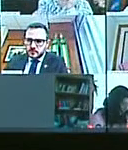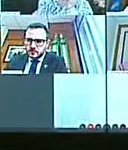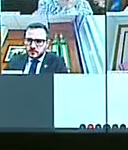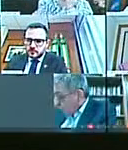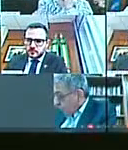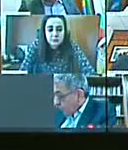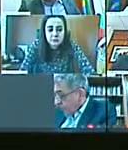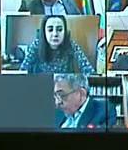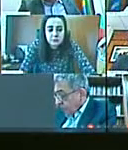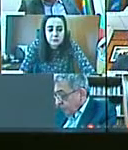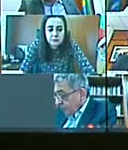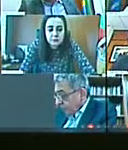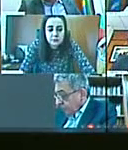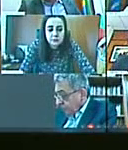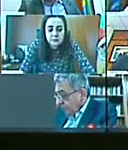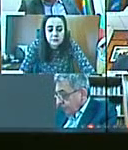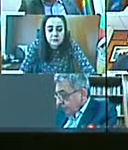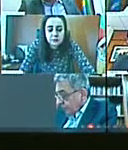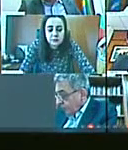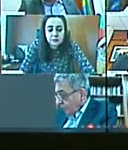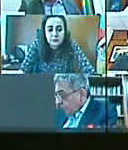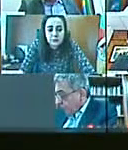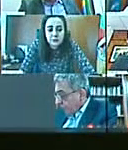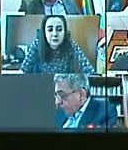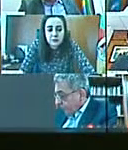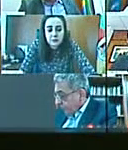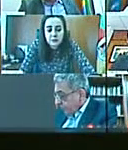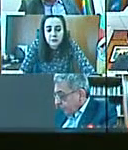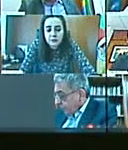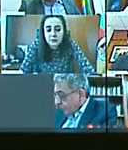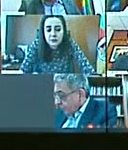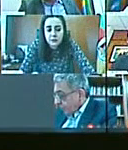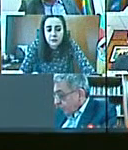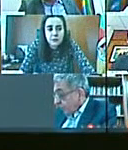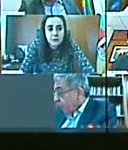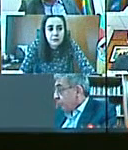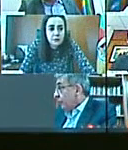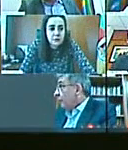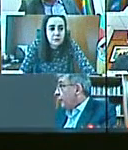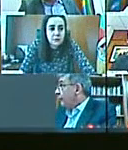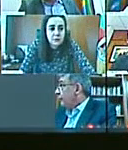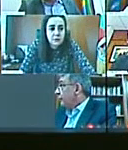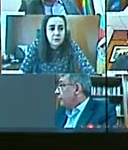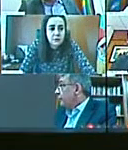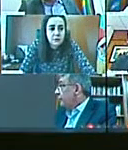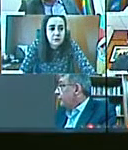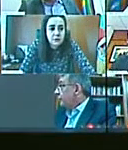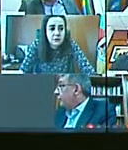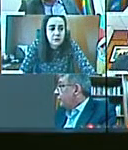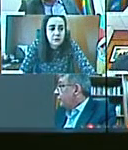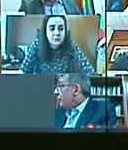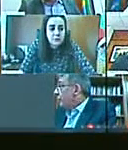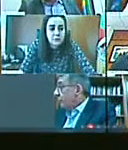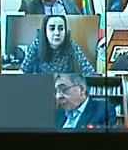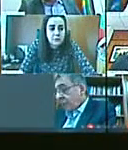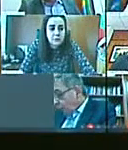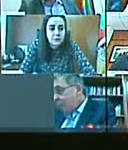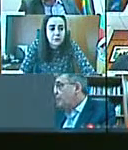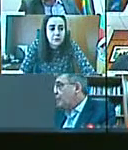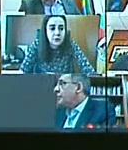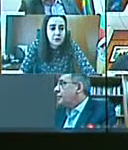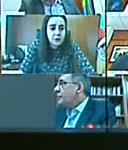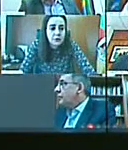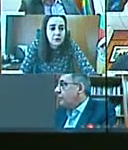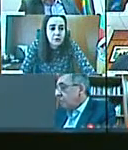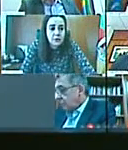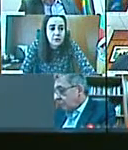Agora sim, agora sim. Está encerrado. Eu acho que a deputada Luciana Genro está com dois aparelhos ligados aí, é